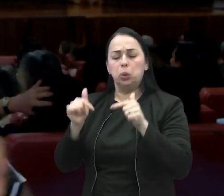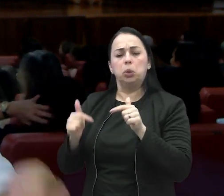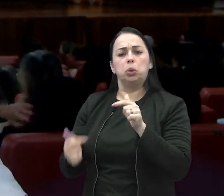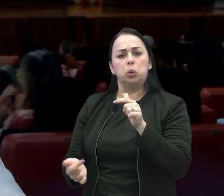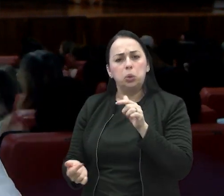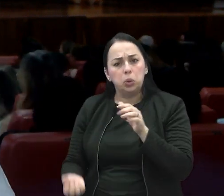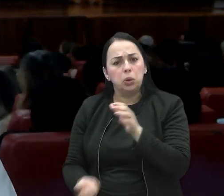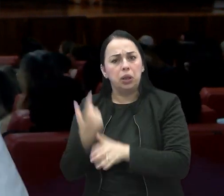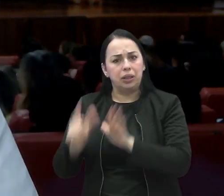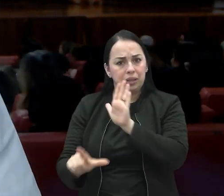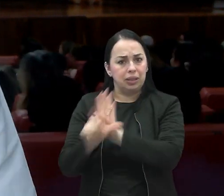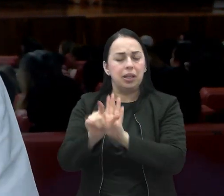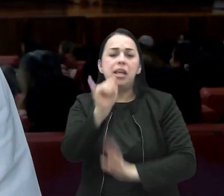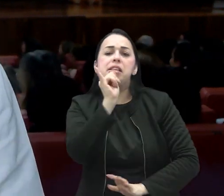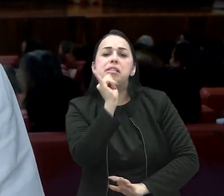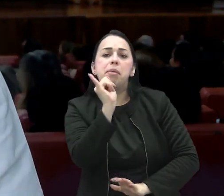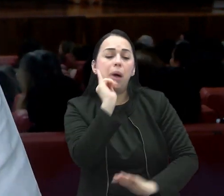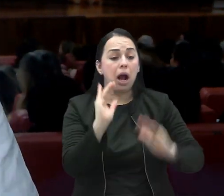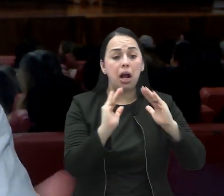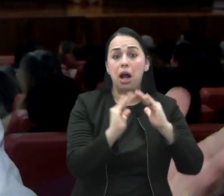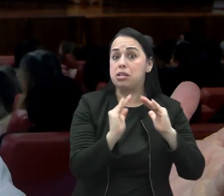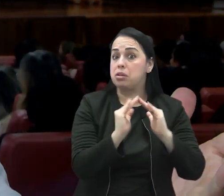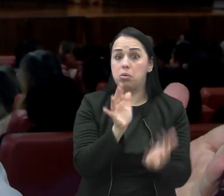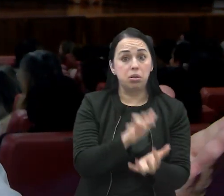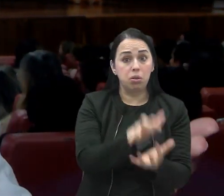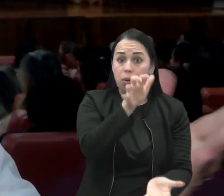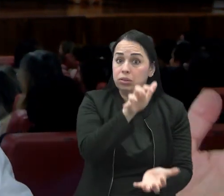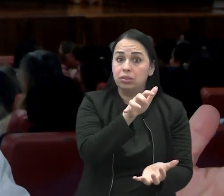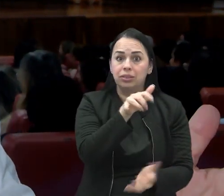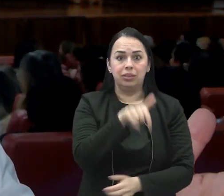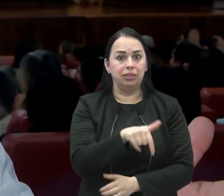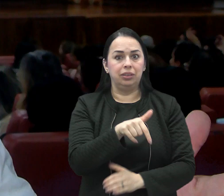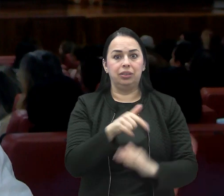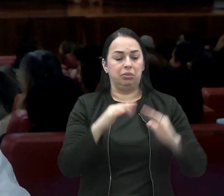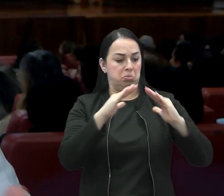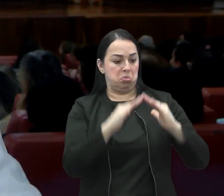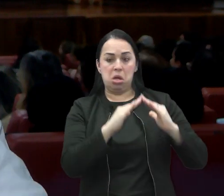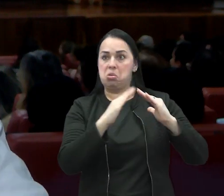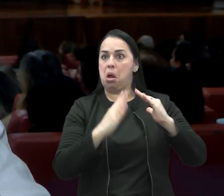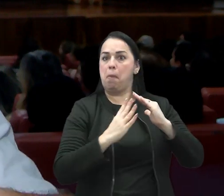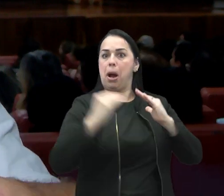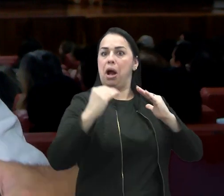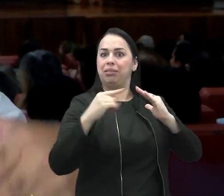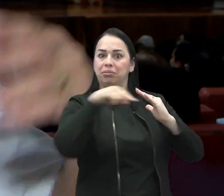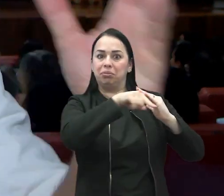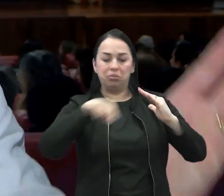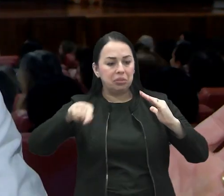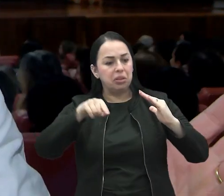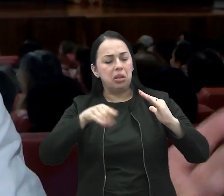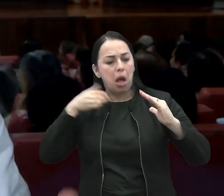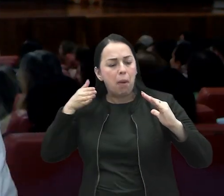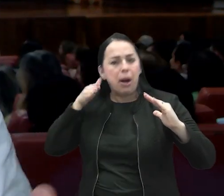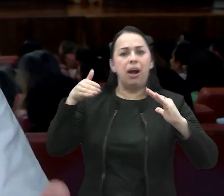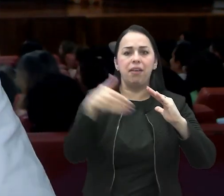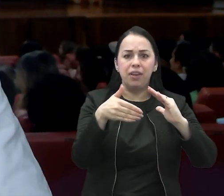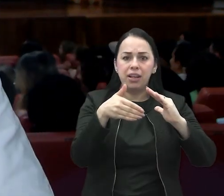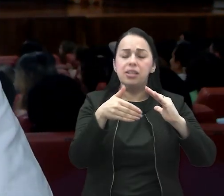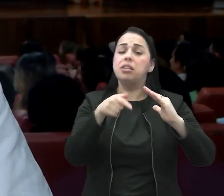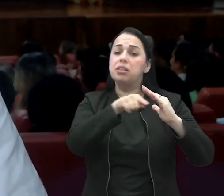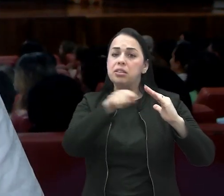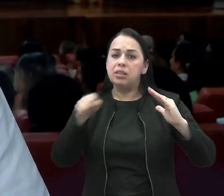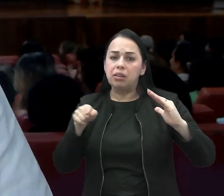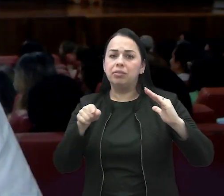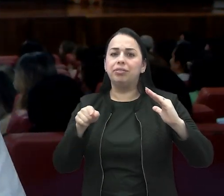em trabalhos de políticas públicas para idosos. Damos aqui de exemplo a Casa do Idoso, que ela é referência para o Brasil todo em